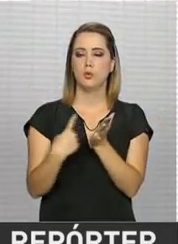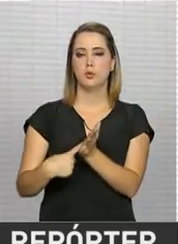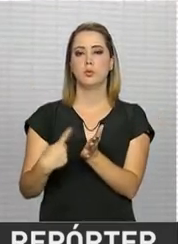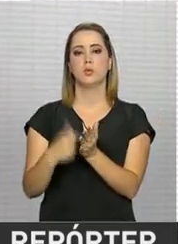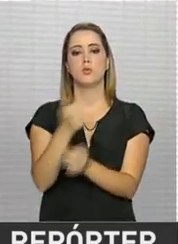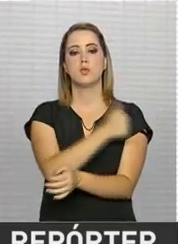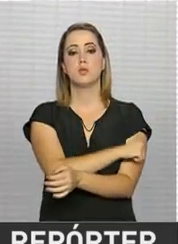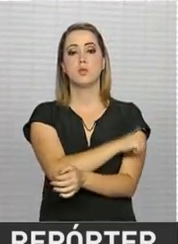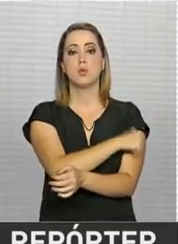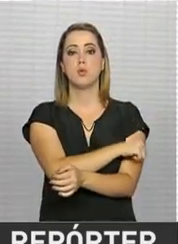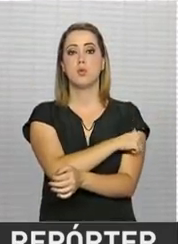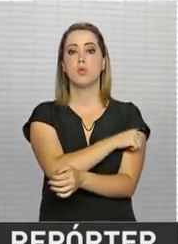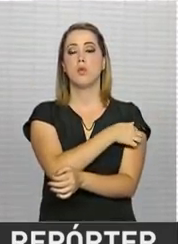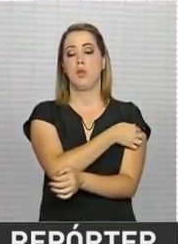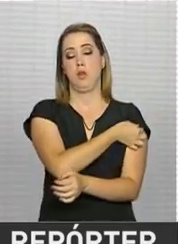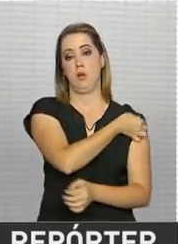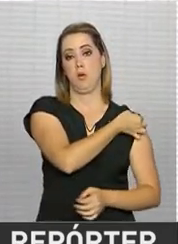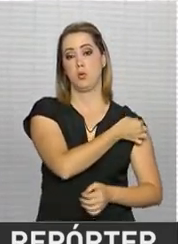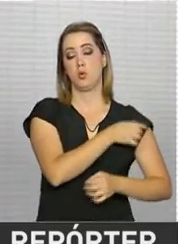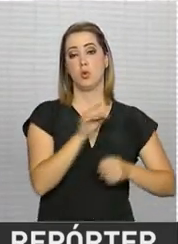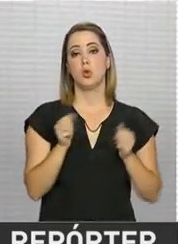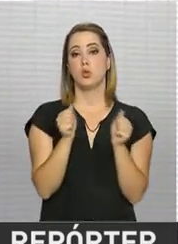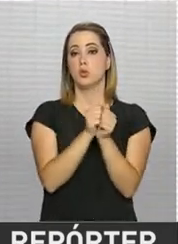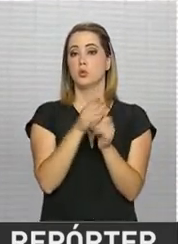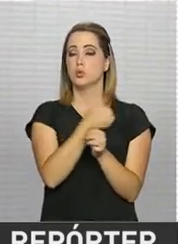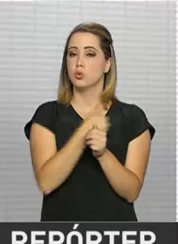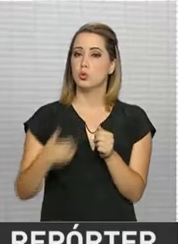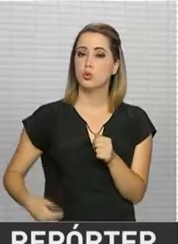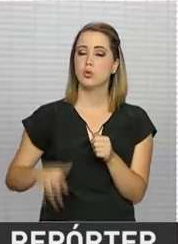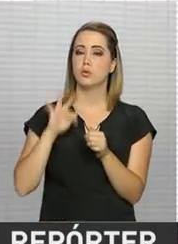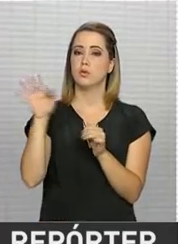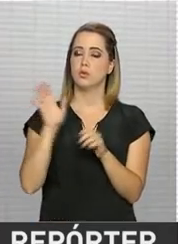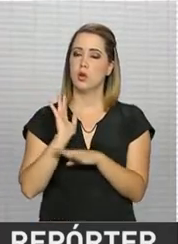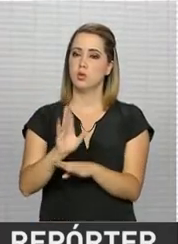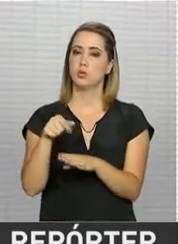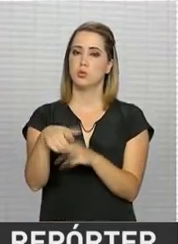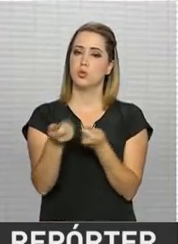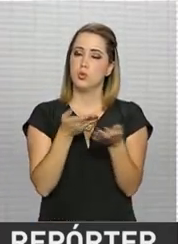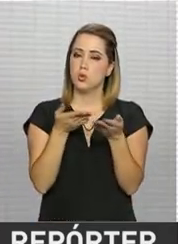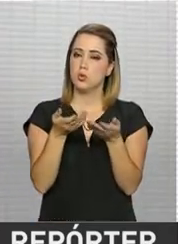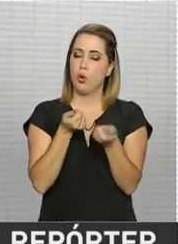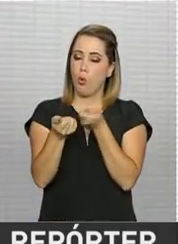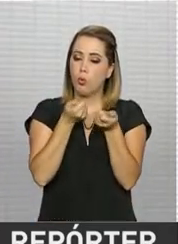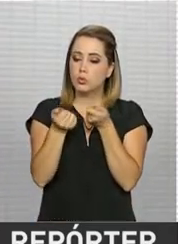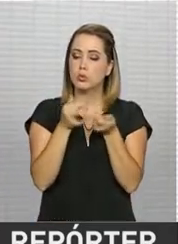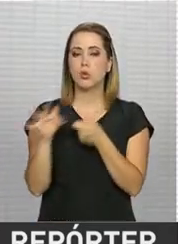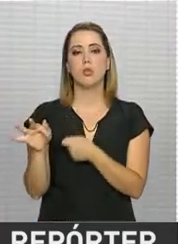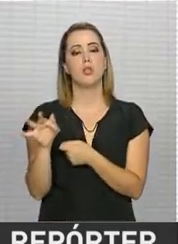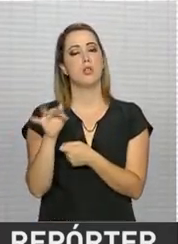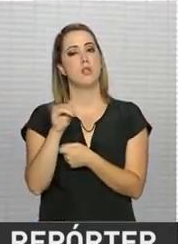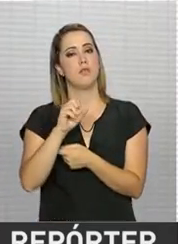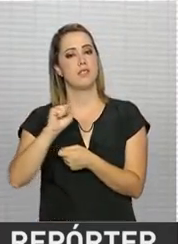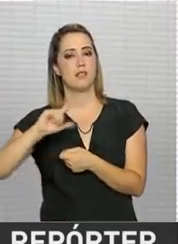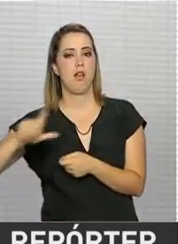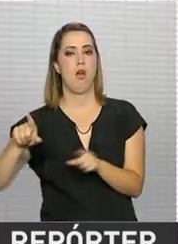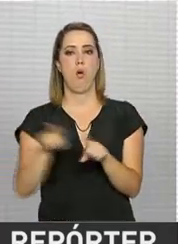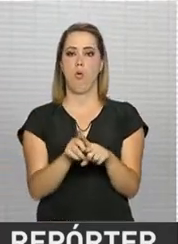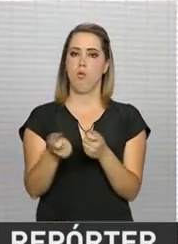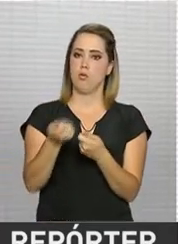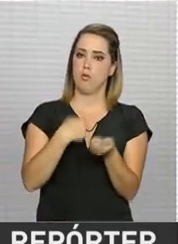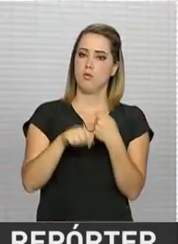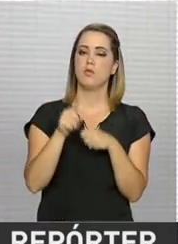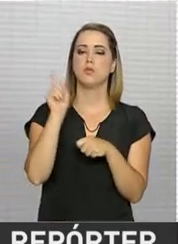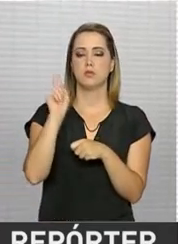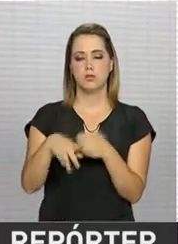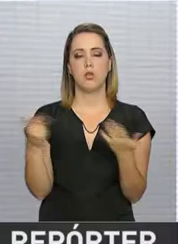crise fiscal e a superar as dificuldades financeiras, a reencontrar a estabilidade financeira, é viável e que deve ser anunciado em